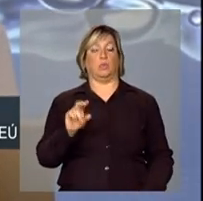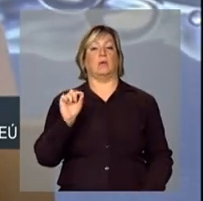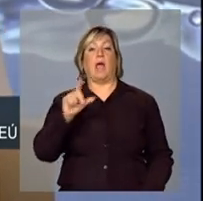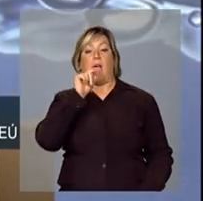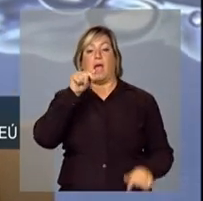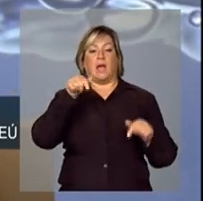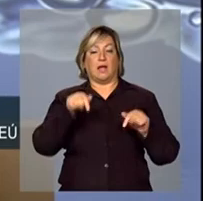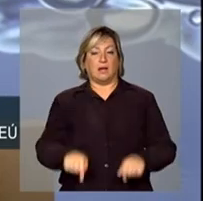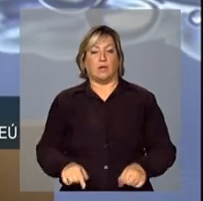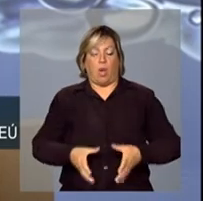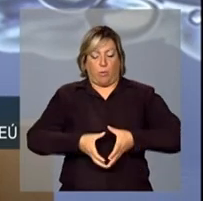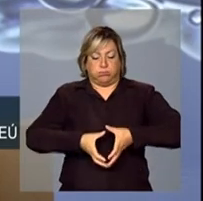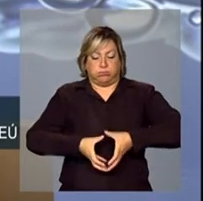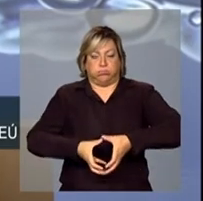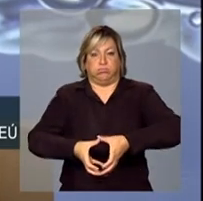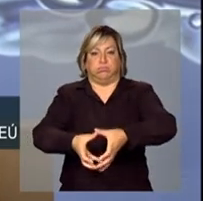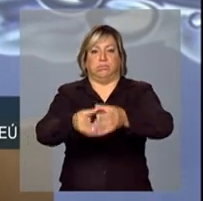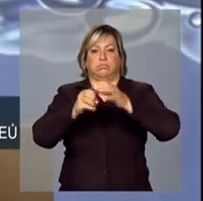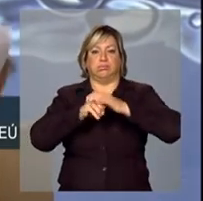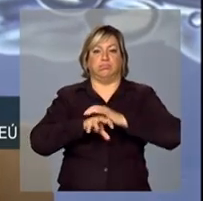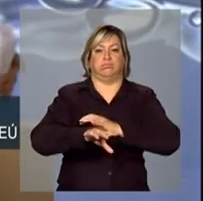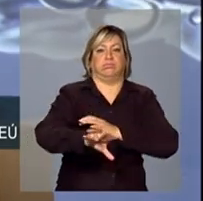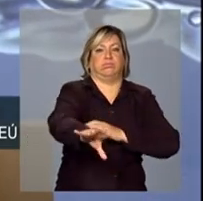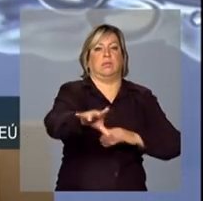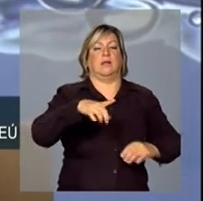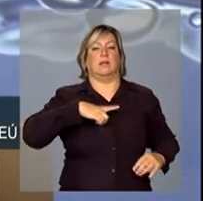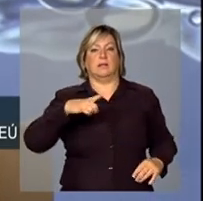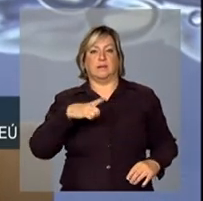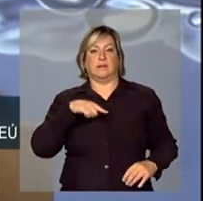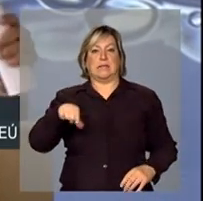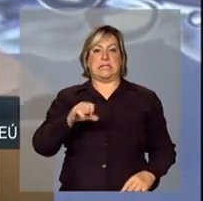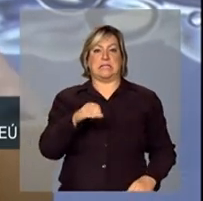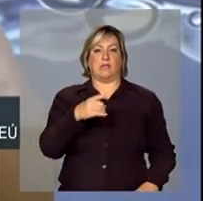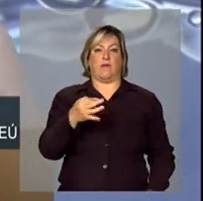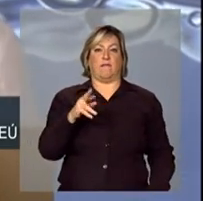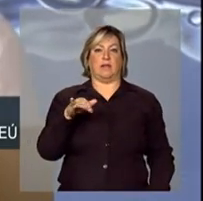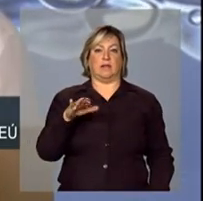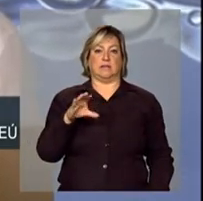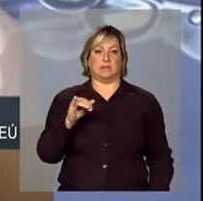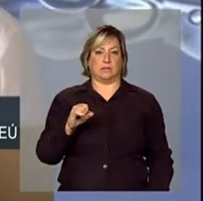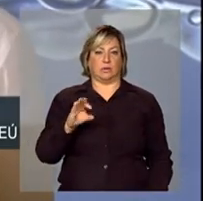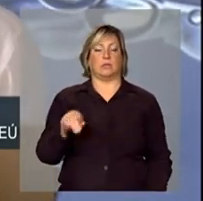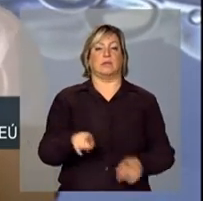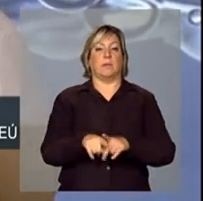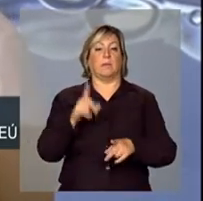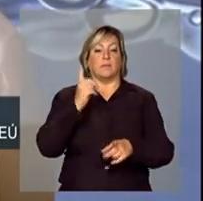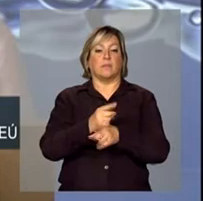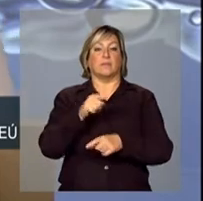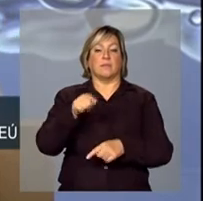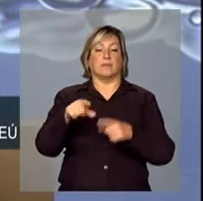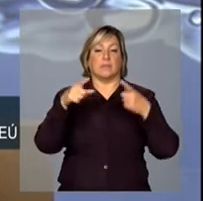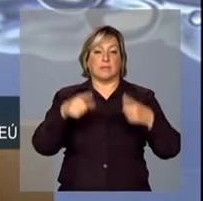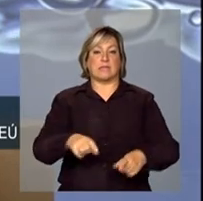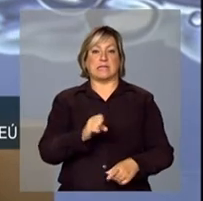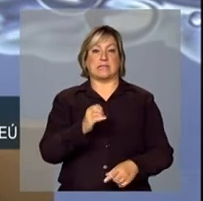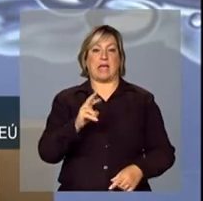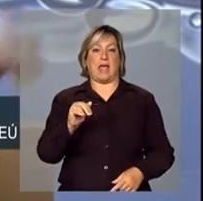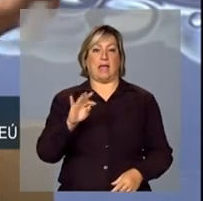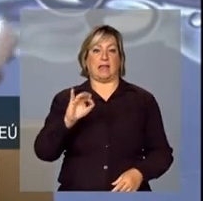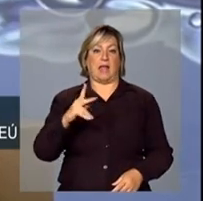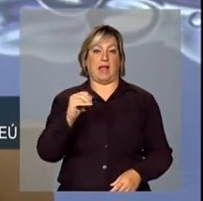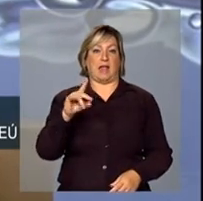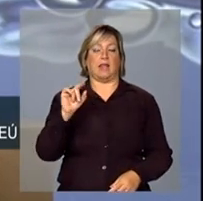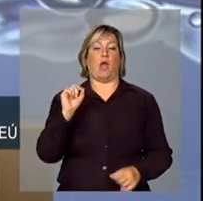Pajeú leva para o São Francisco, mas encontra em Serra Talhada um conjunto de obras na distribuição de água,